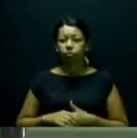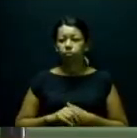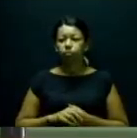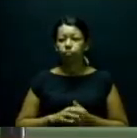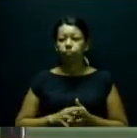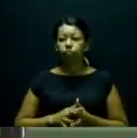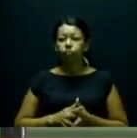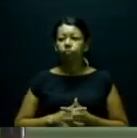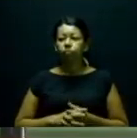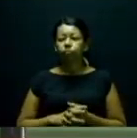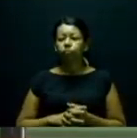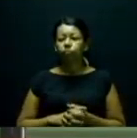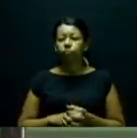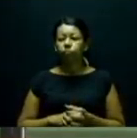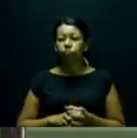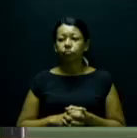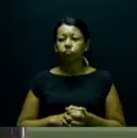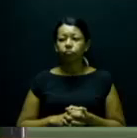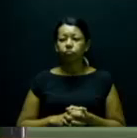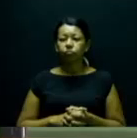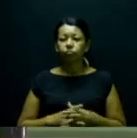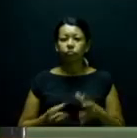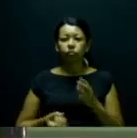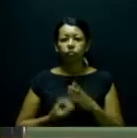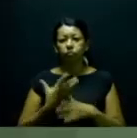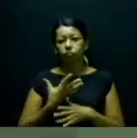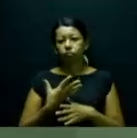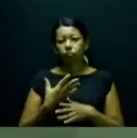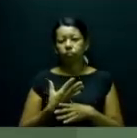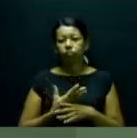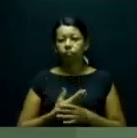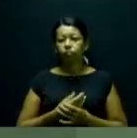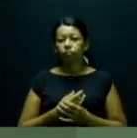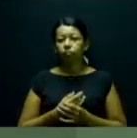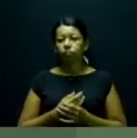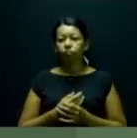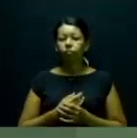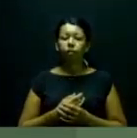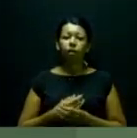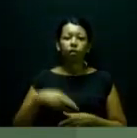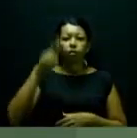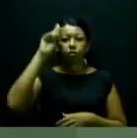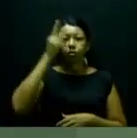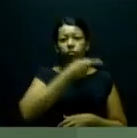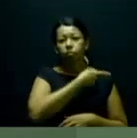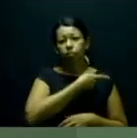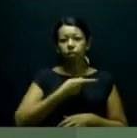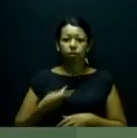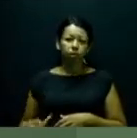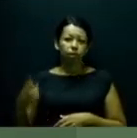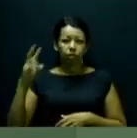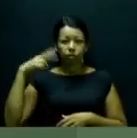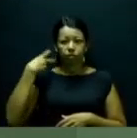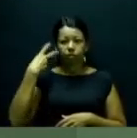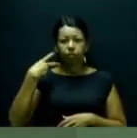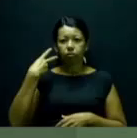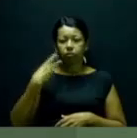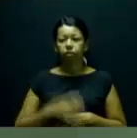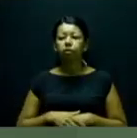Adeildo Leodoro Dinho, autor da propositura. Senhor presidente, senhores vereadores.